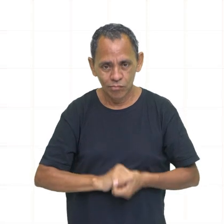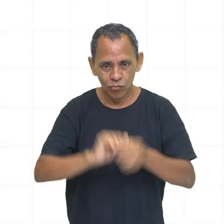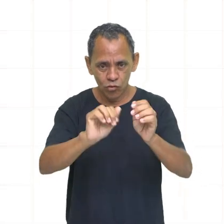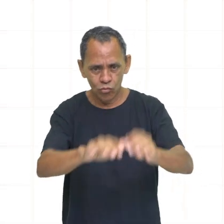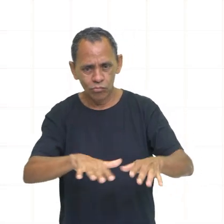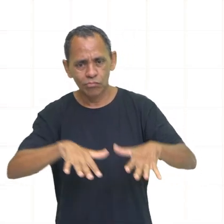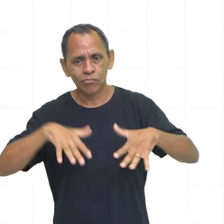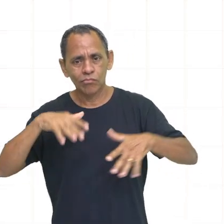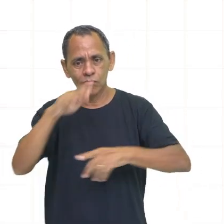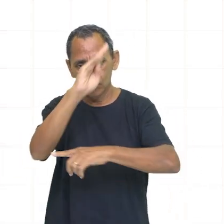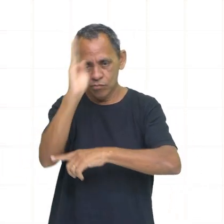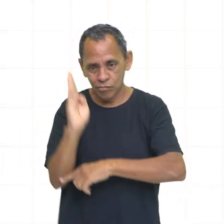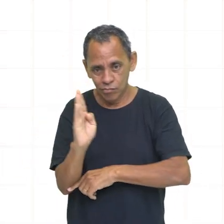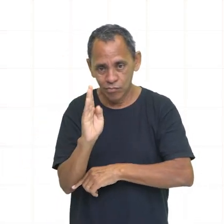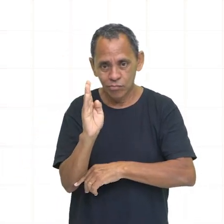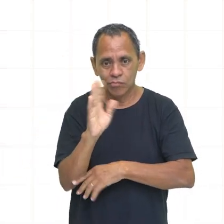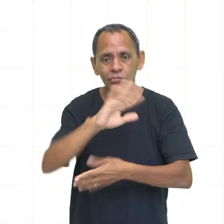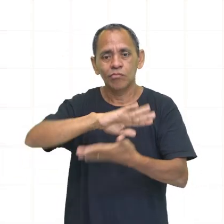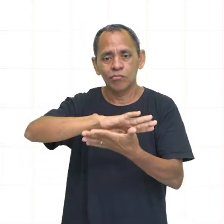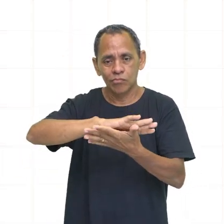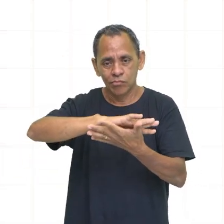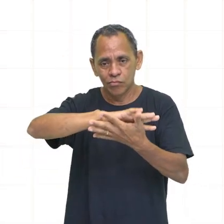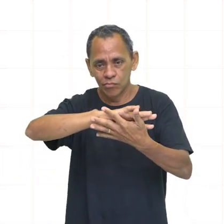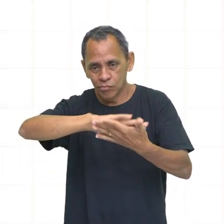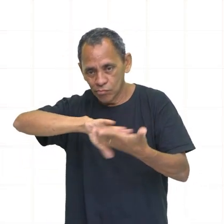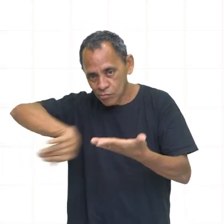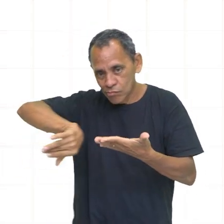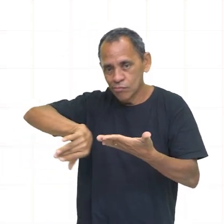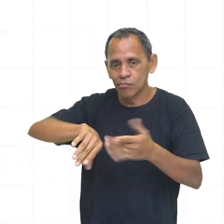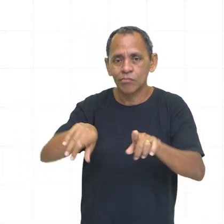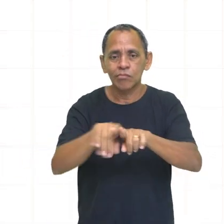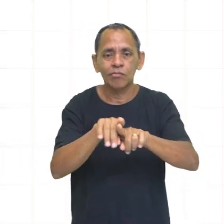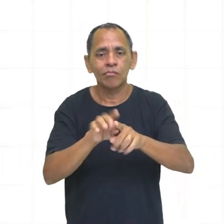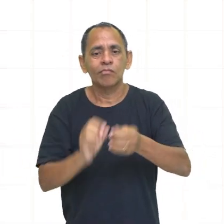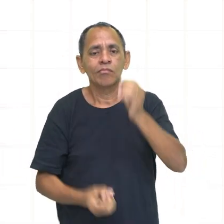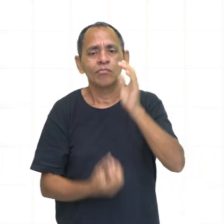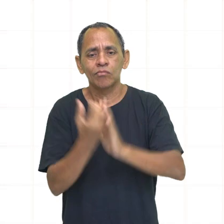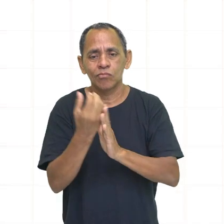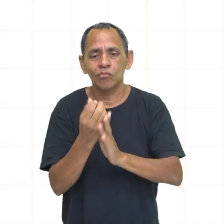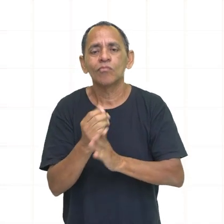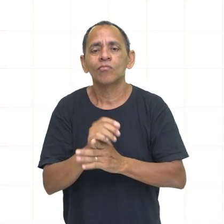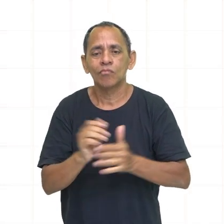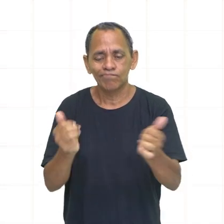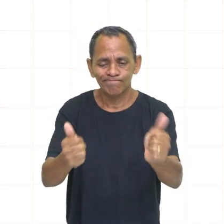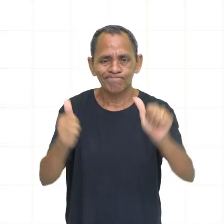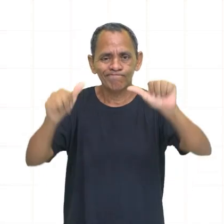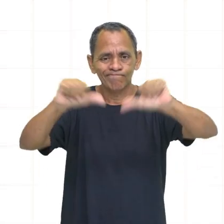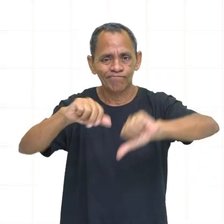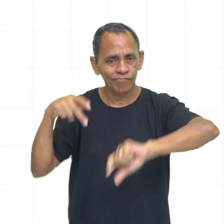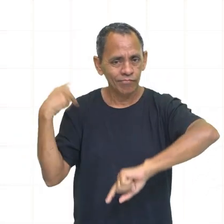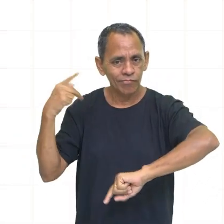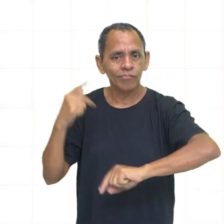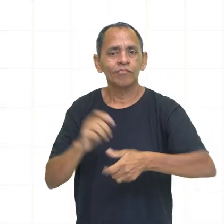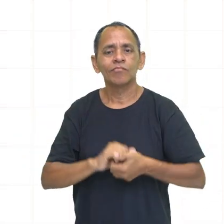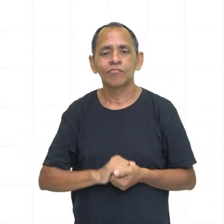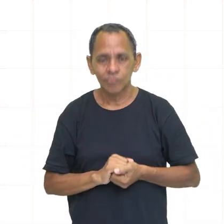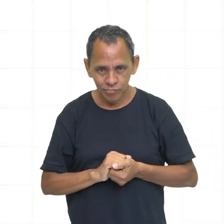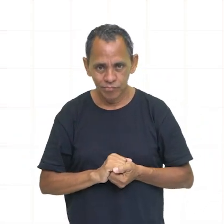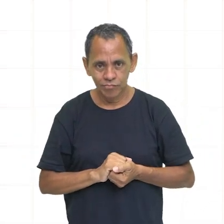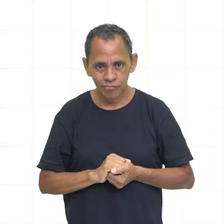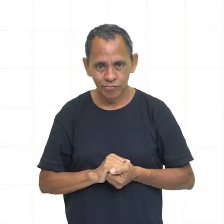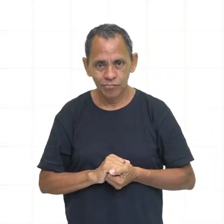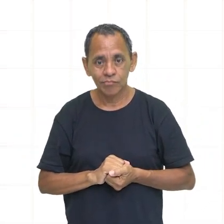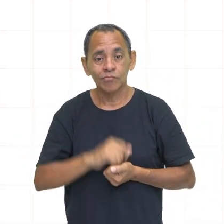o Congresso Nacional e governar por meio de decretos, o que gerou uma crise política. Ele